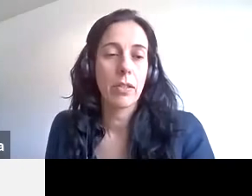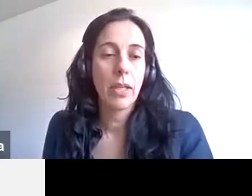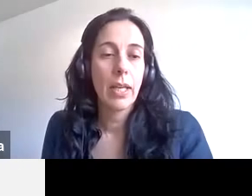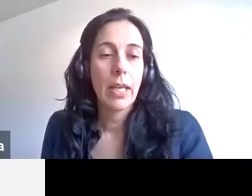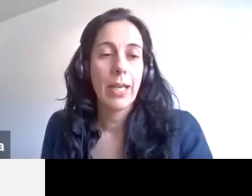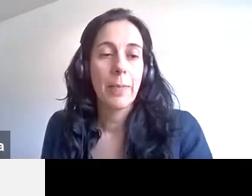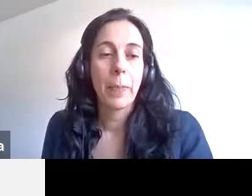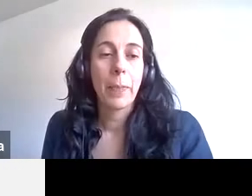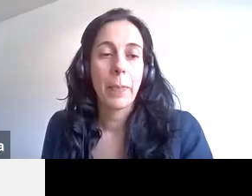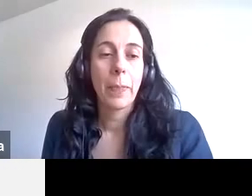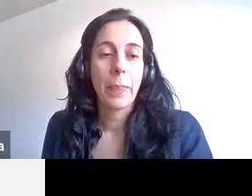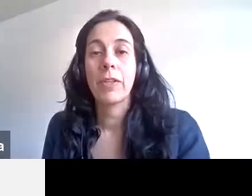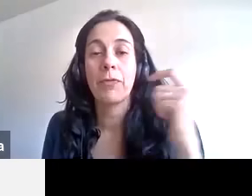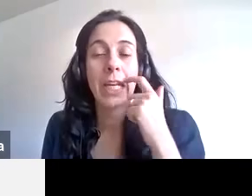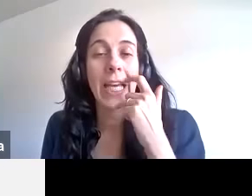Questions and Answers.